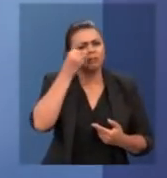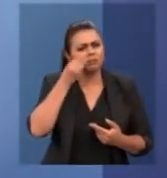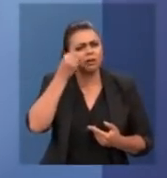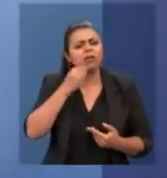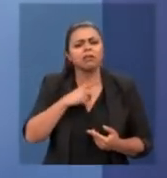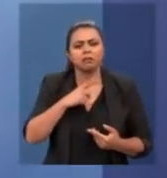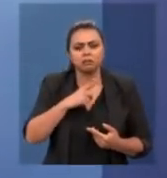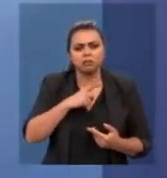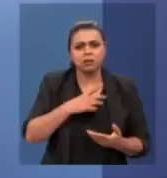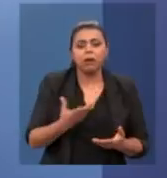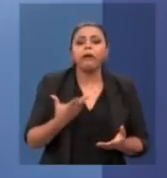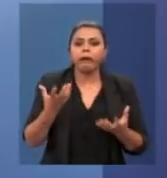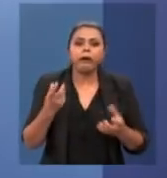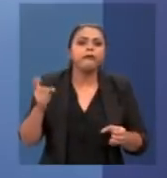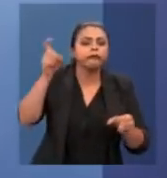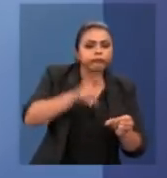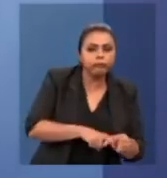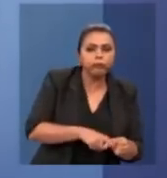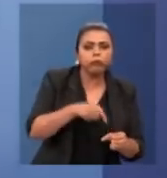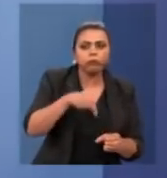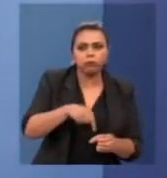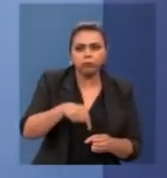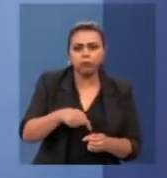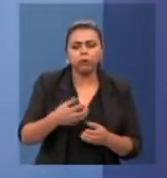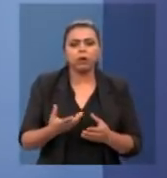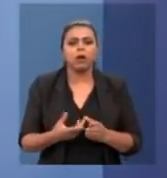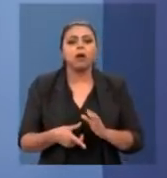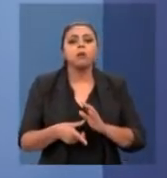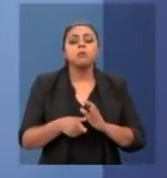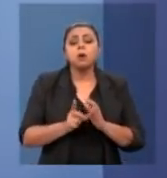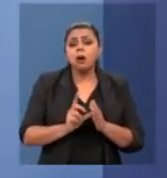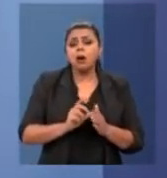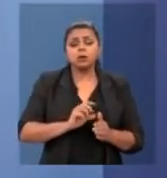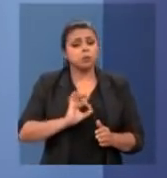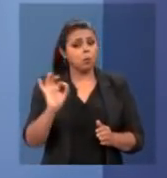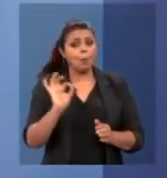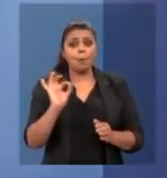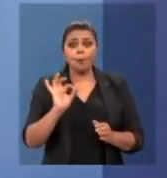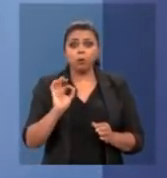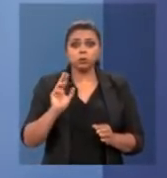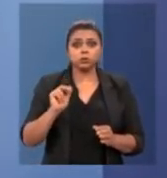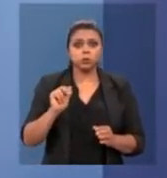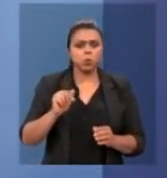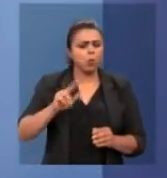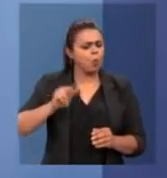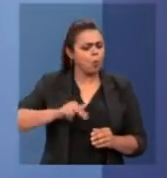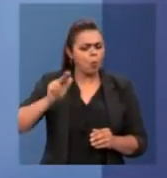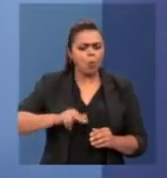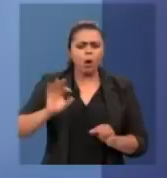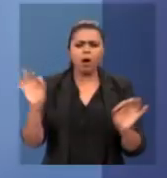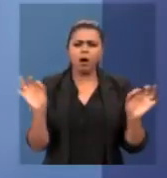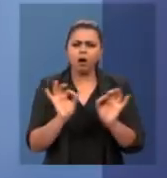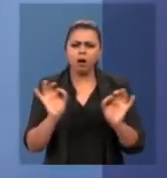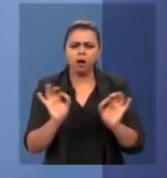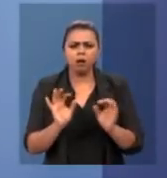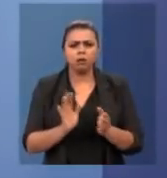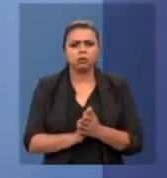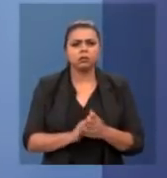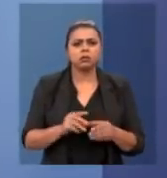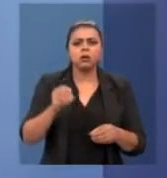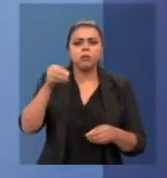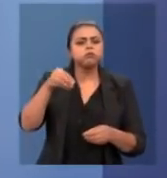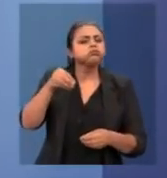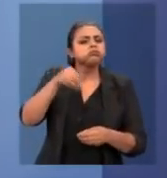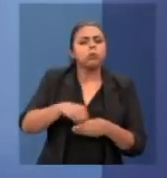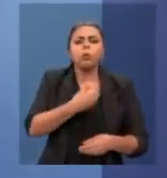também é já não antes anteriormente não tinham sido candidato nem a carga executivo e não ocuparam com